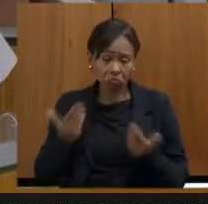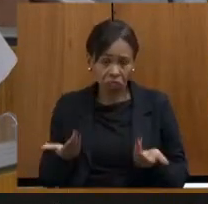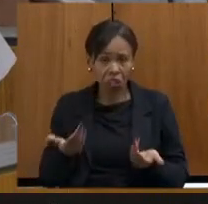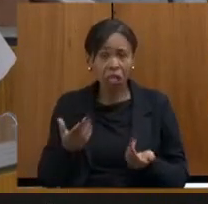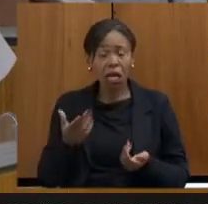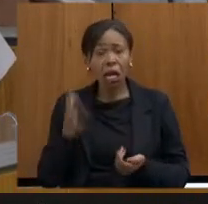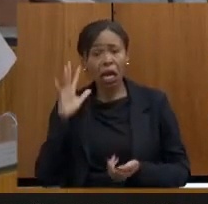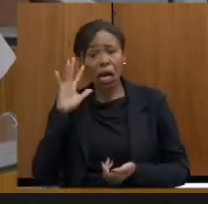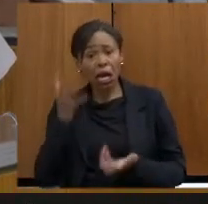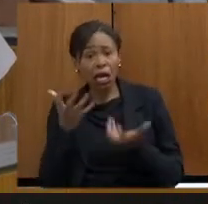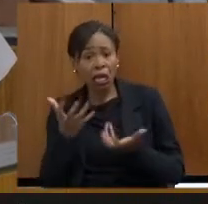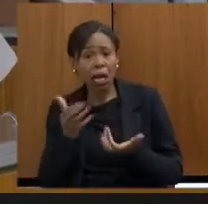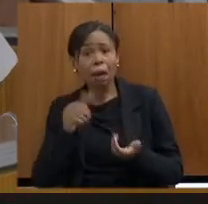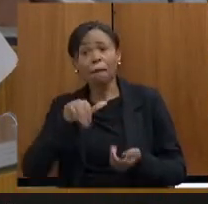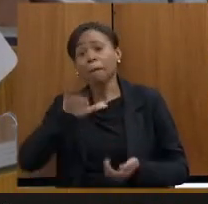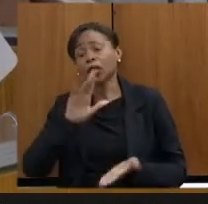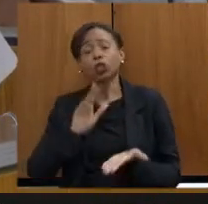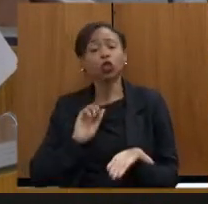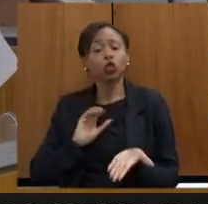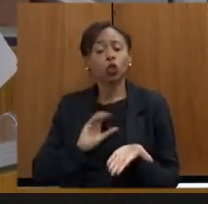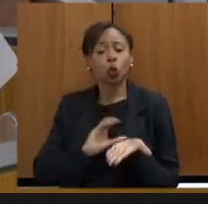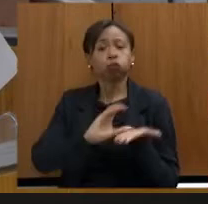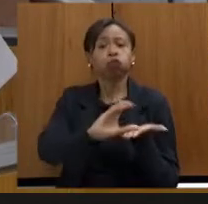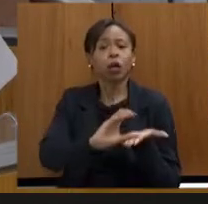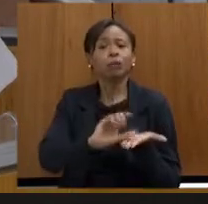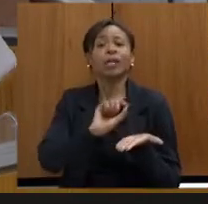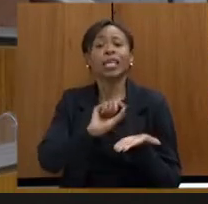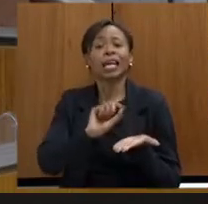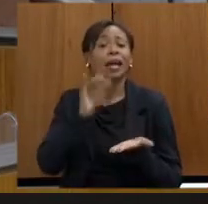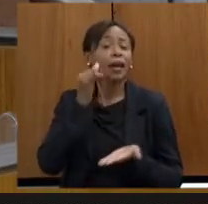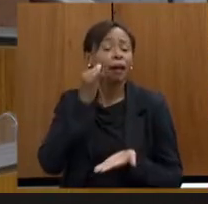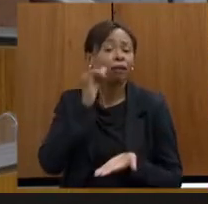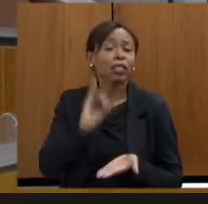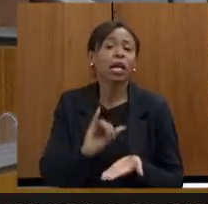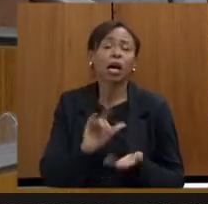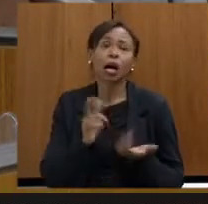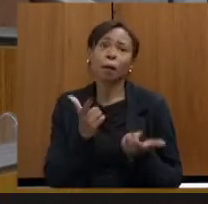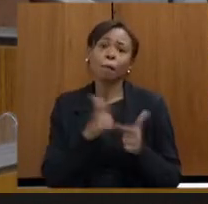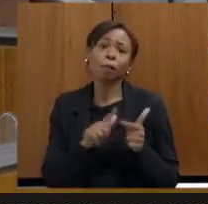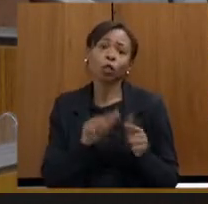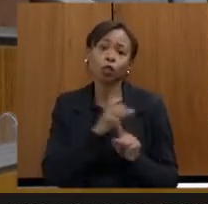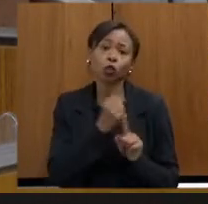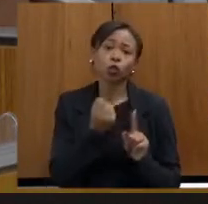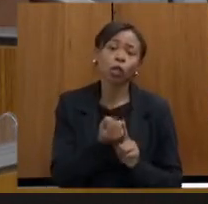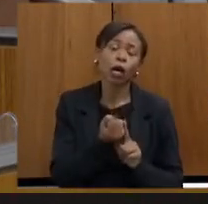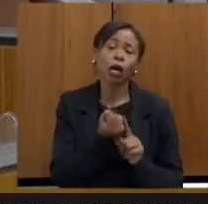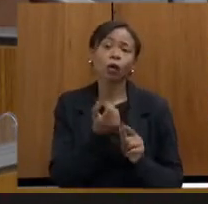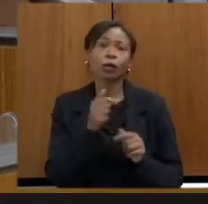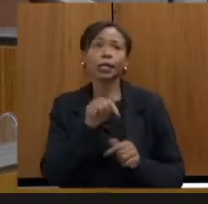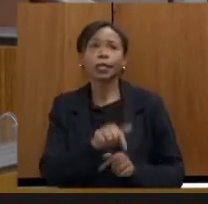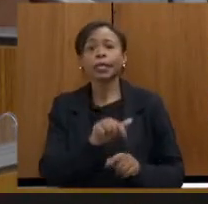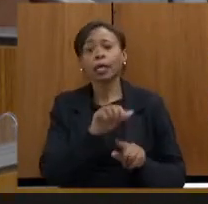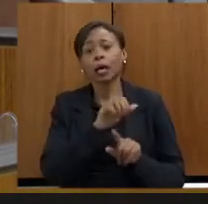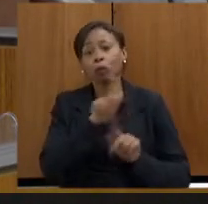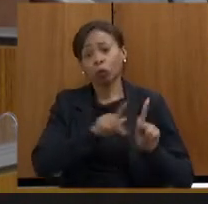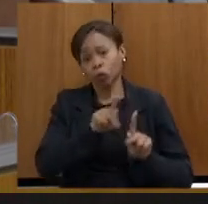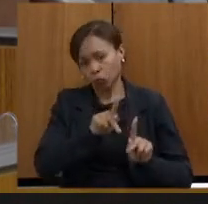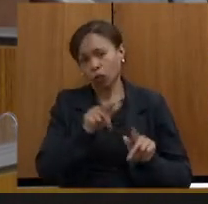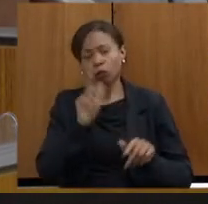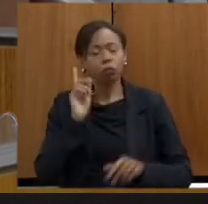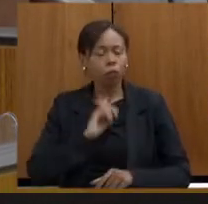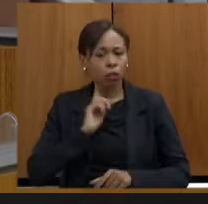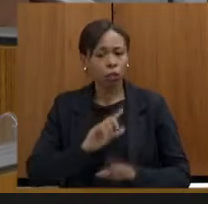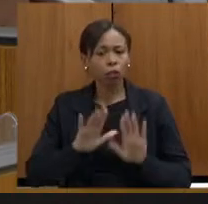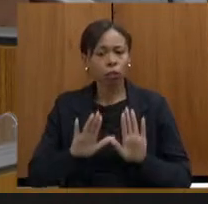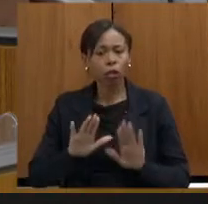superávit, a aplicar recursos que reduzam os danos sociais da crise da população mineira. Sobre o superávit, os dados